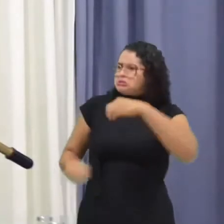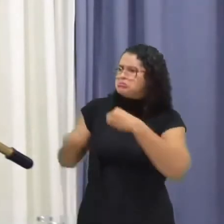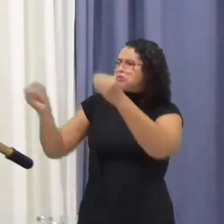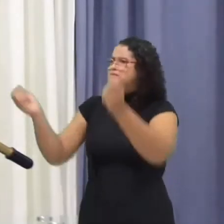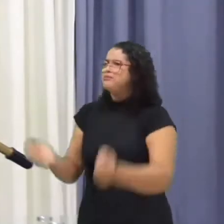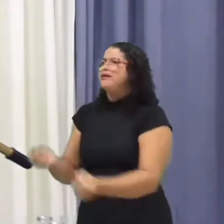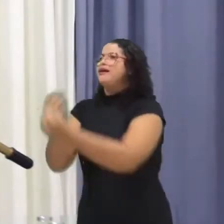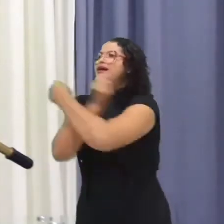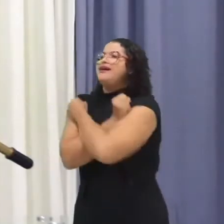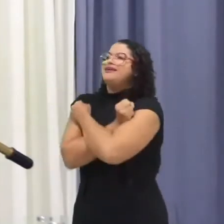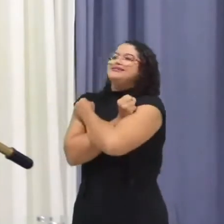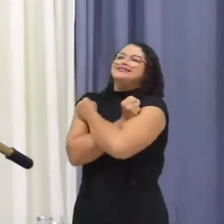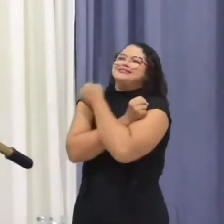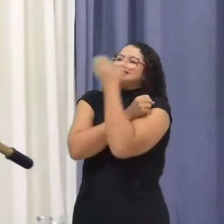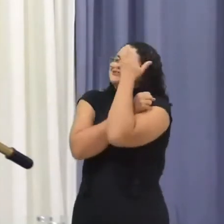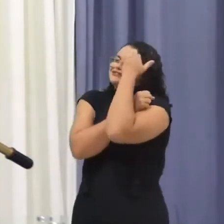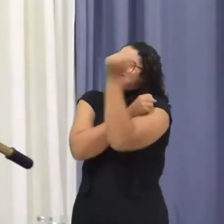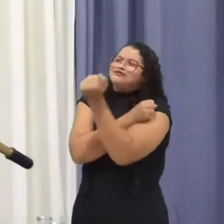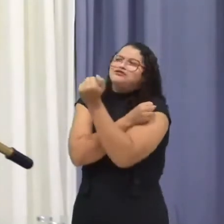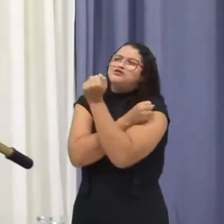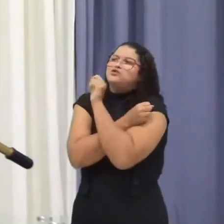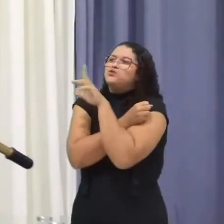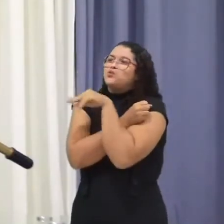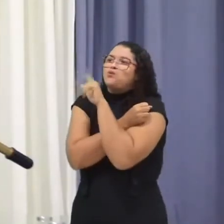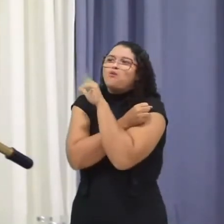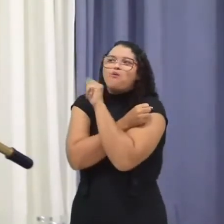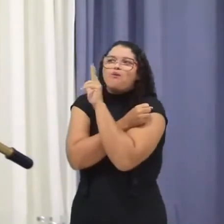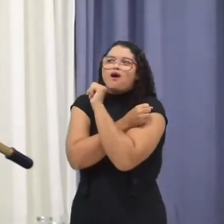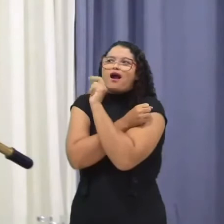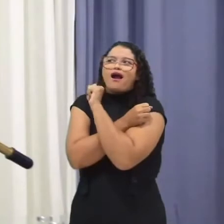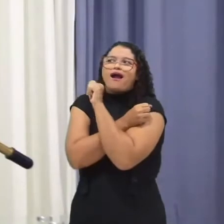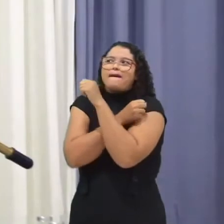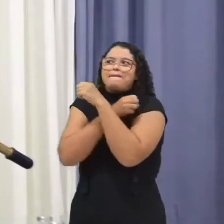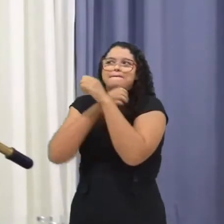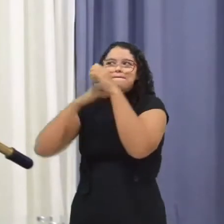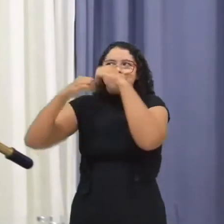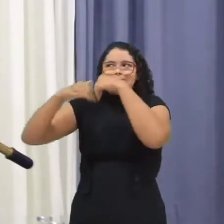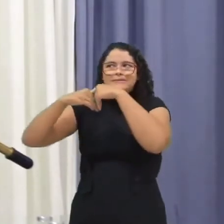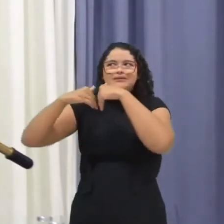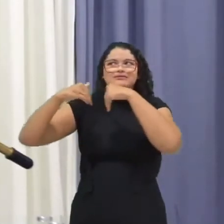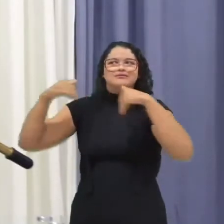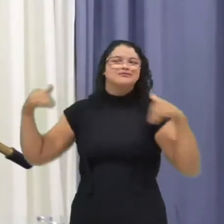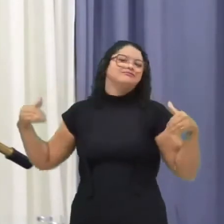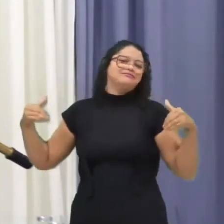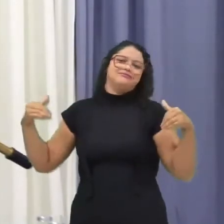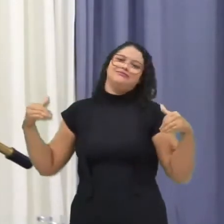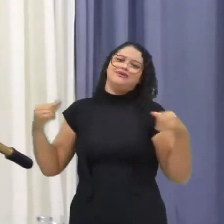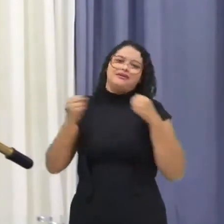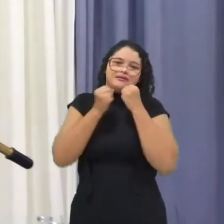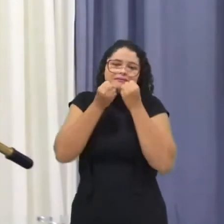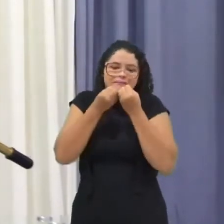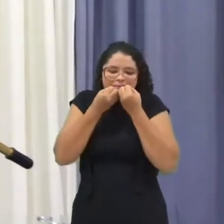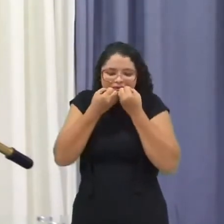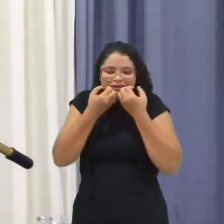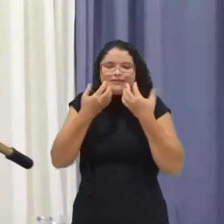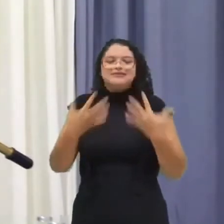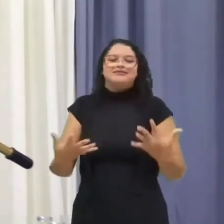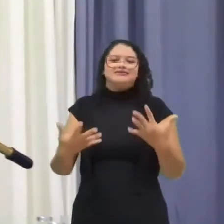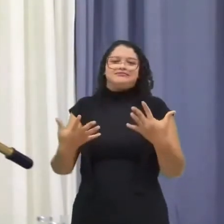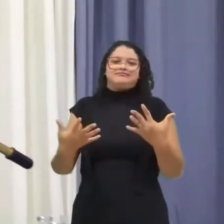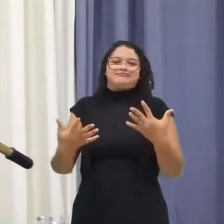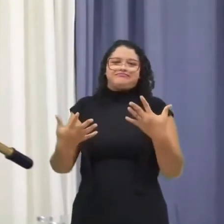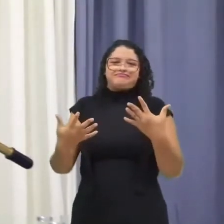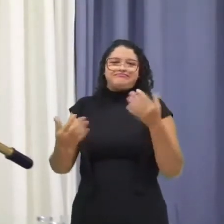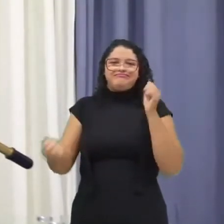e saber que nunca mais vocês serão separados. Bendito seja o Senhor, e que nós habitaremos com o Senhor